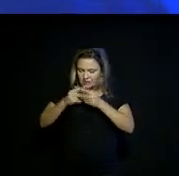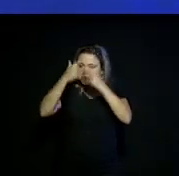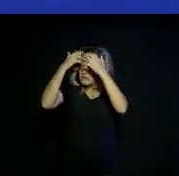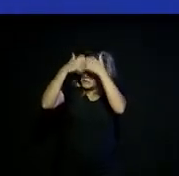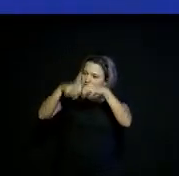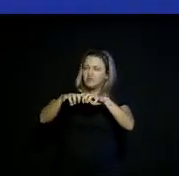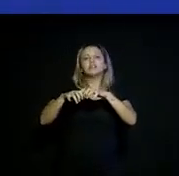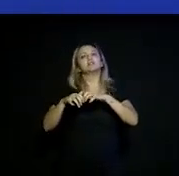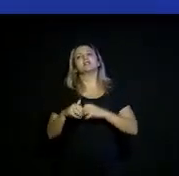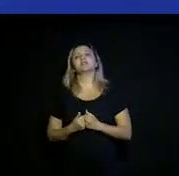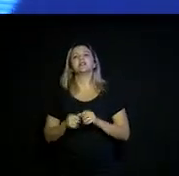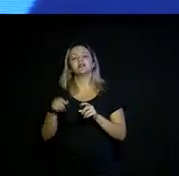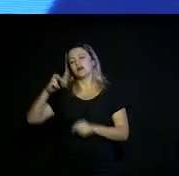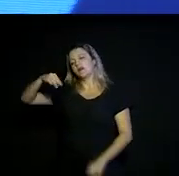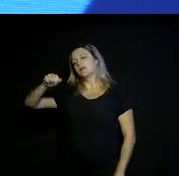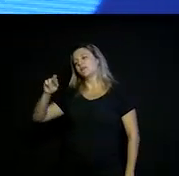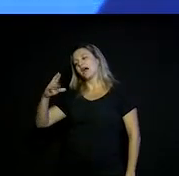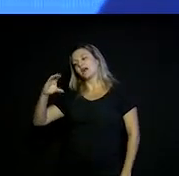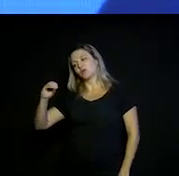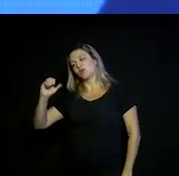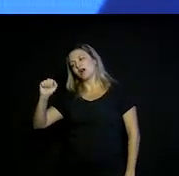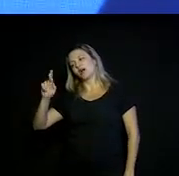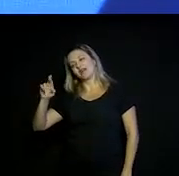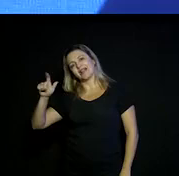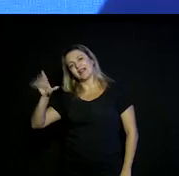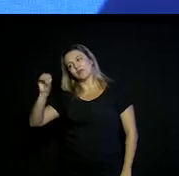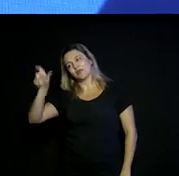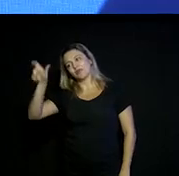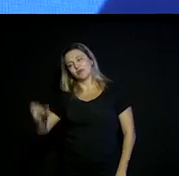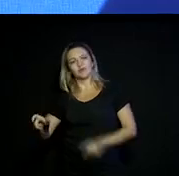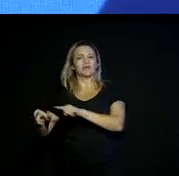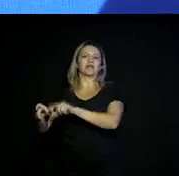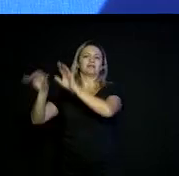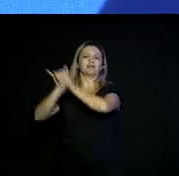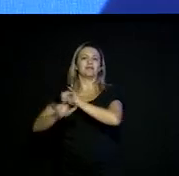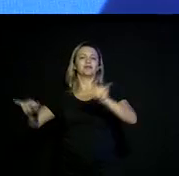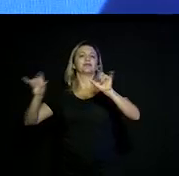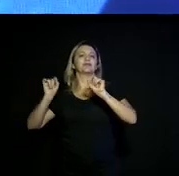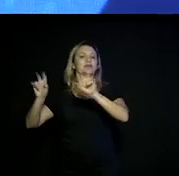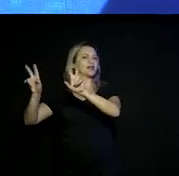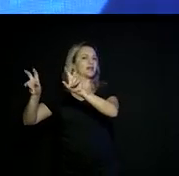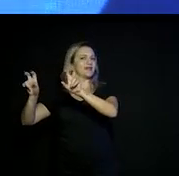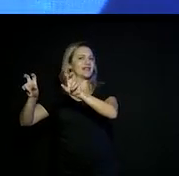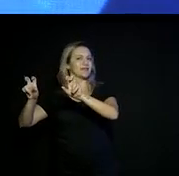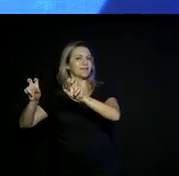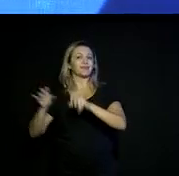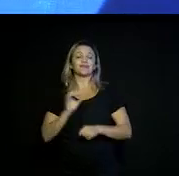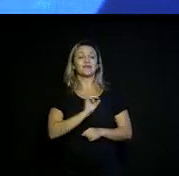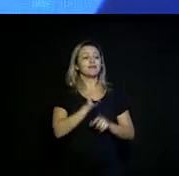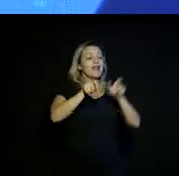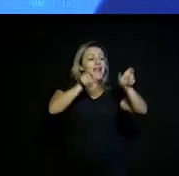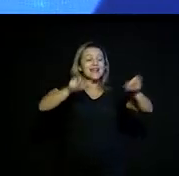grande filósofo estoico, dizia: cada ser humano que morre me empobrece, porque é um